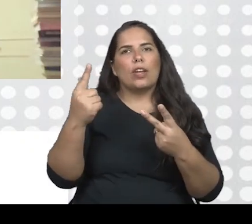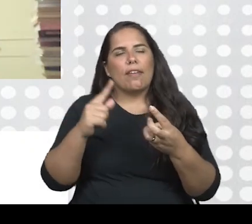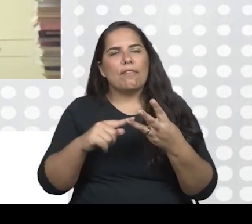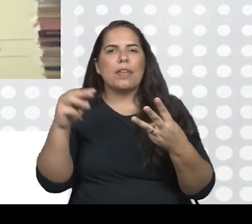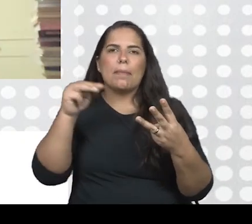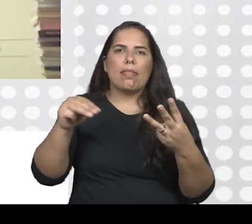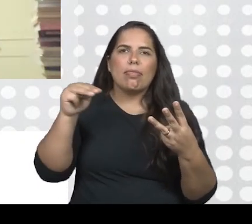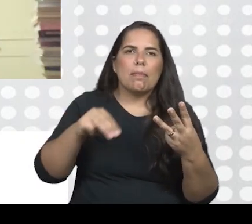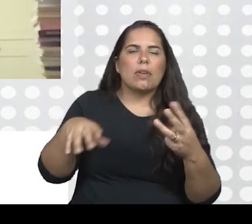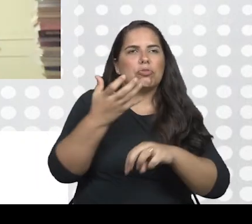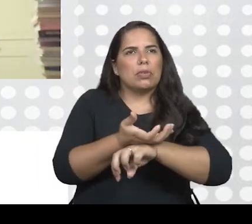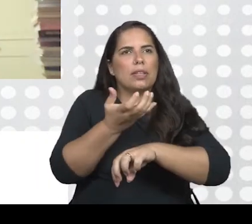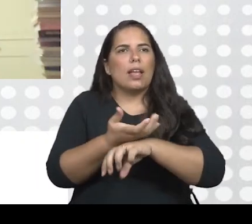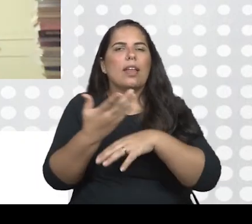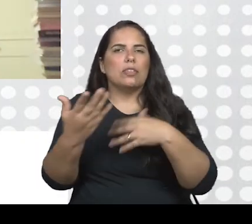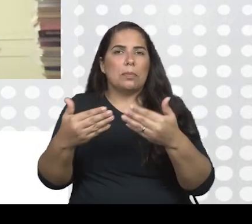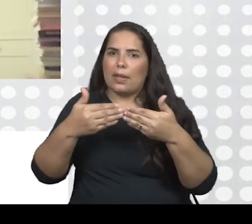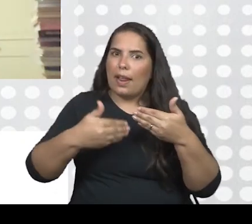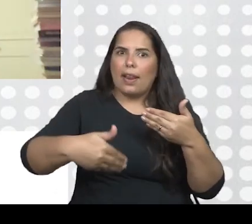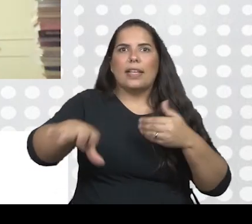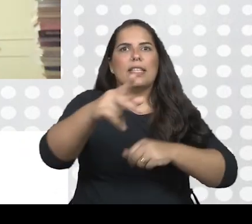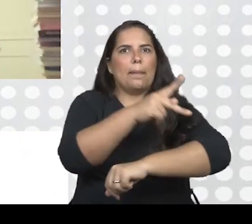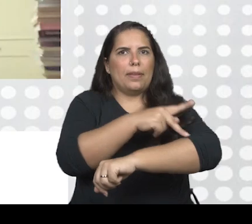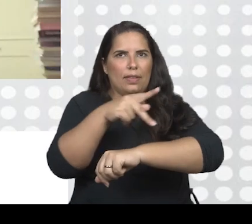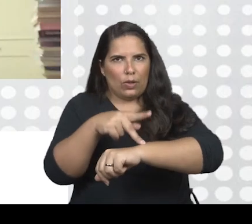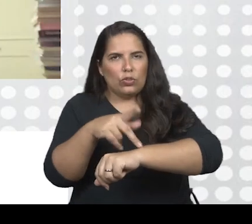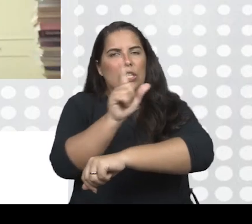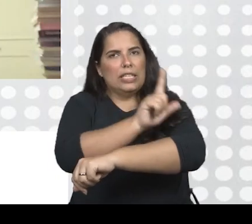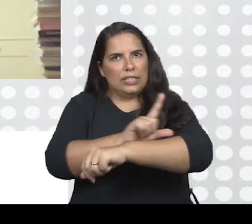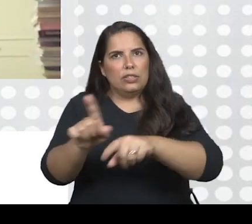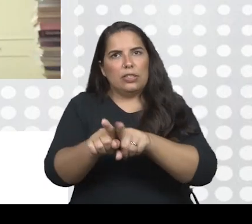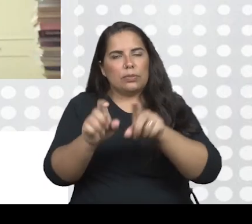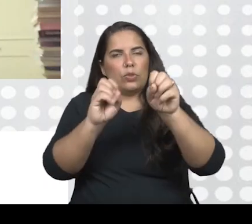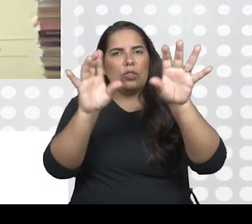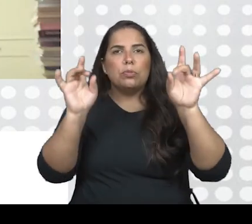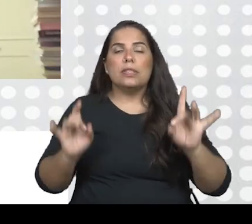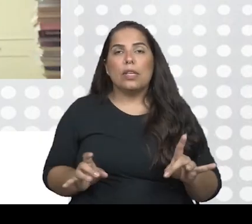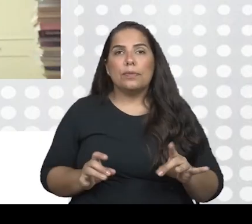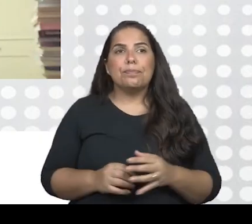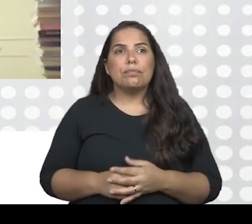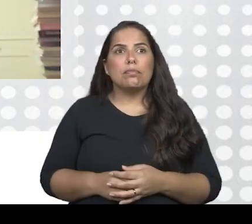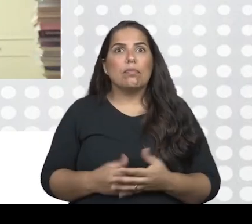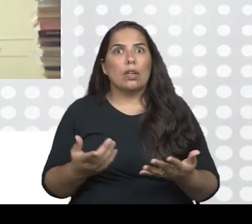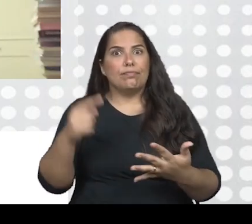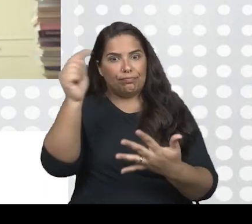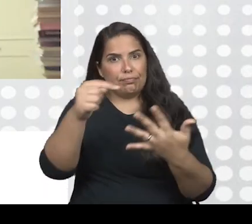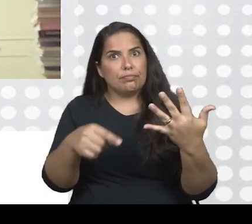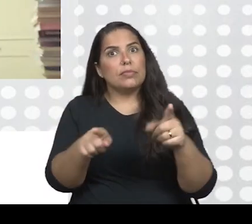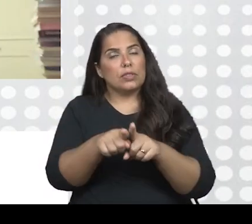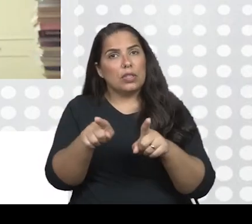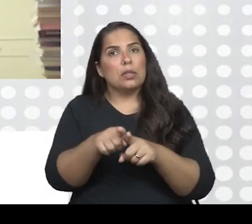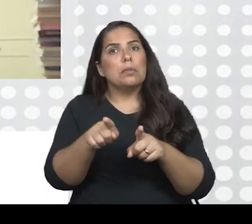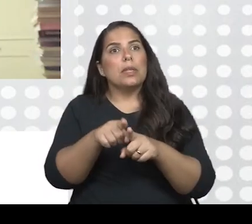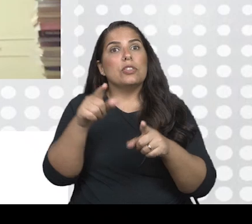Geografia, Matemática, né, para além da pedagogia e da própria licenciatura de educação especial, que são também privados e